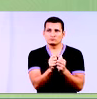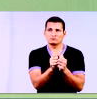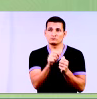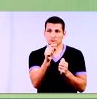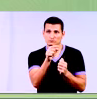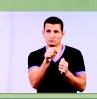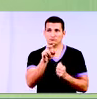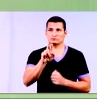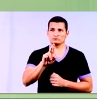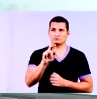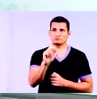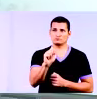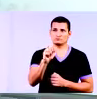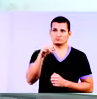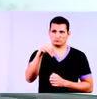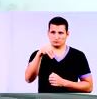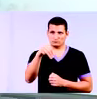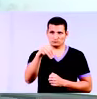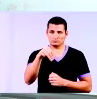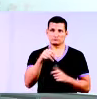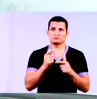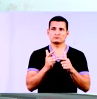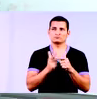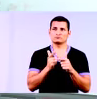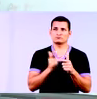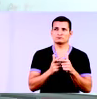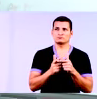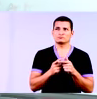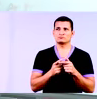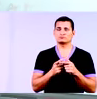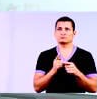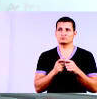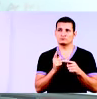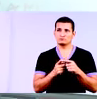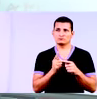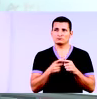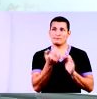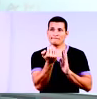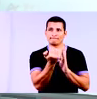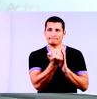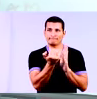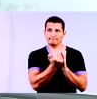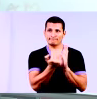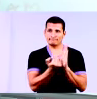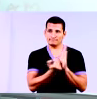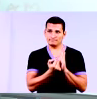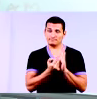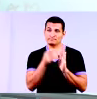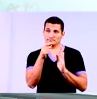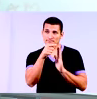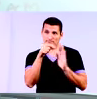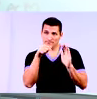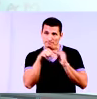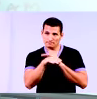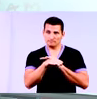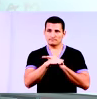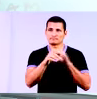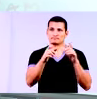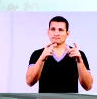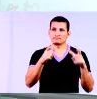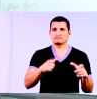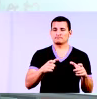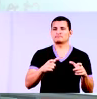esta memória RAM, ok? Por quê? As instruções estão guardadas nessa memória, porque lembra que todos os